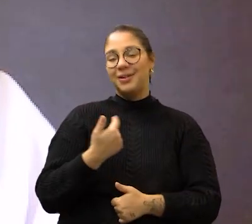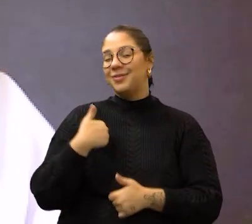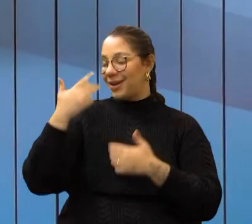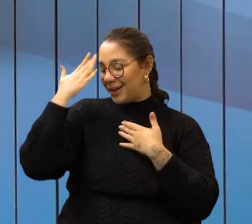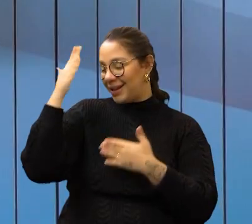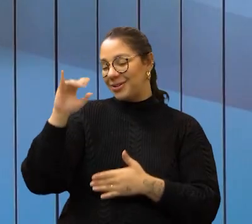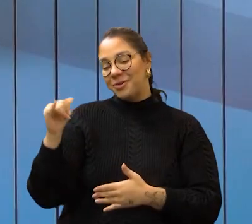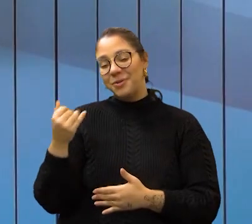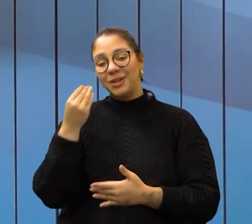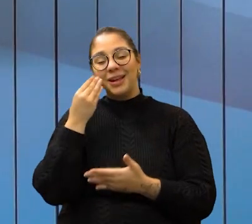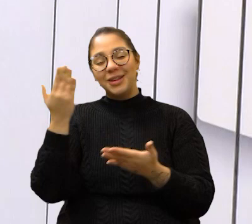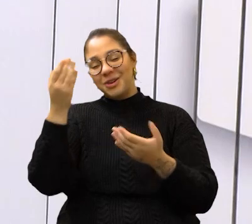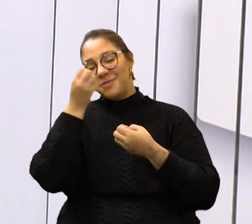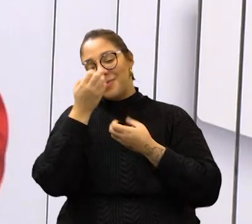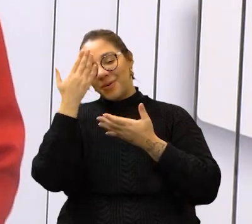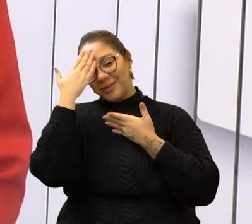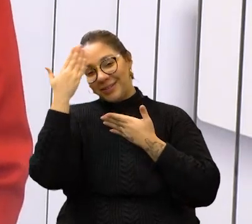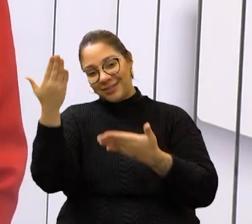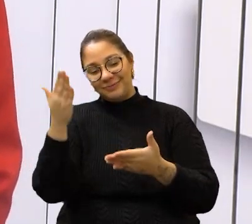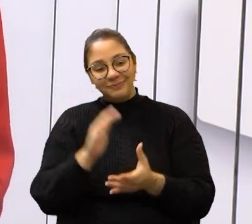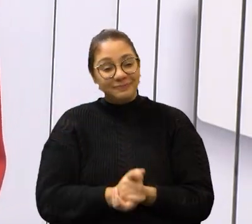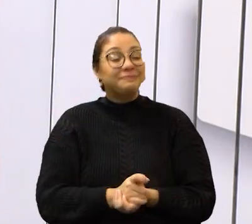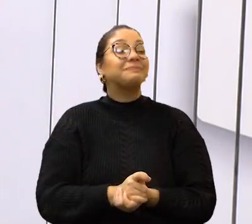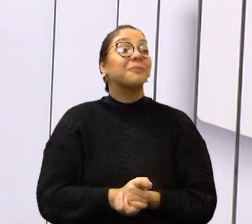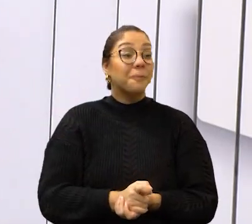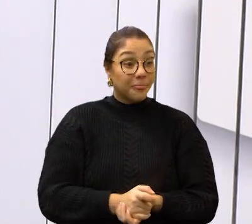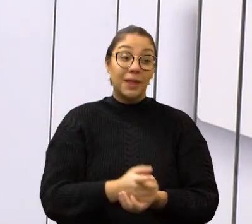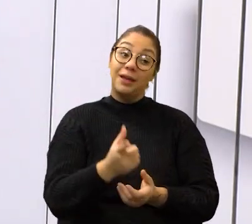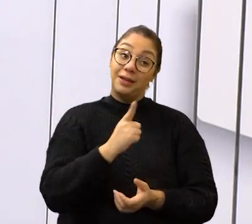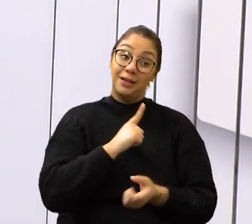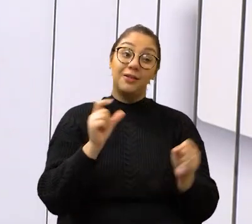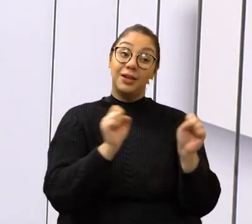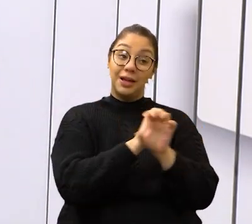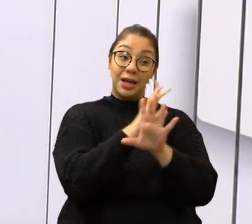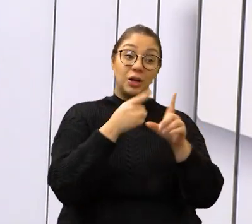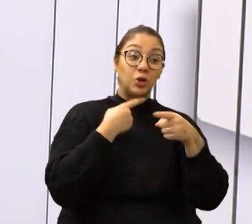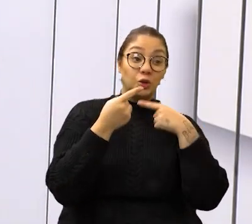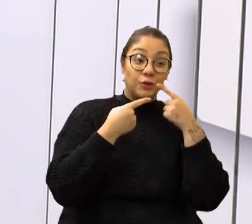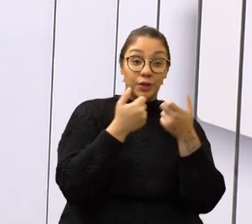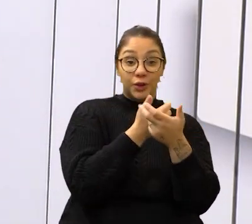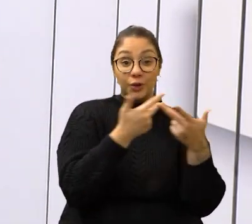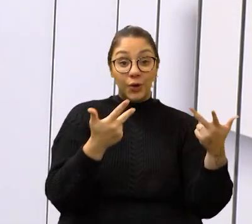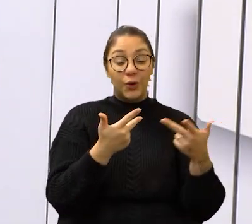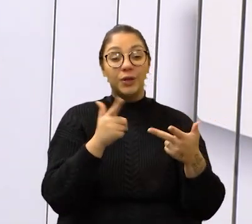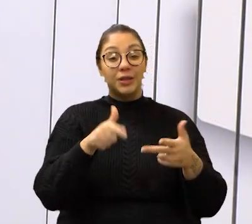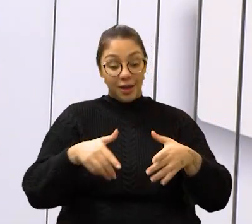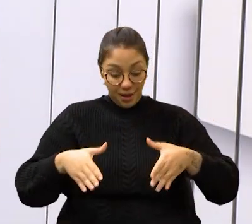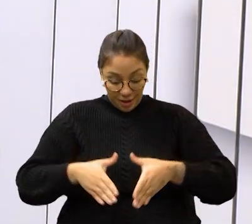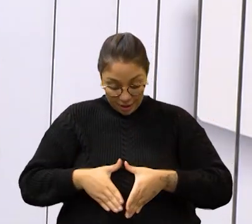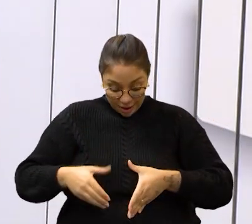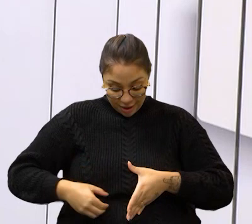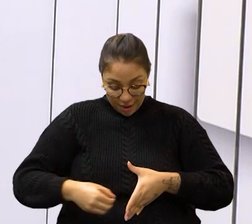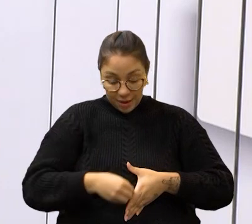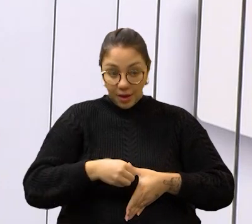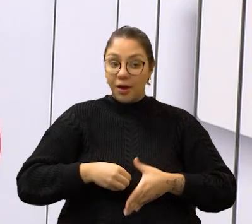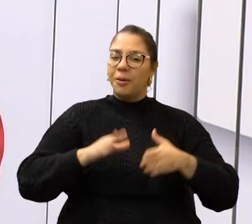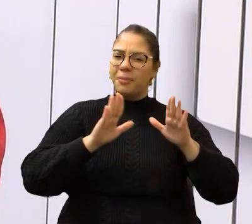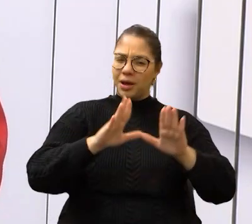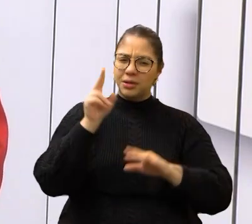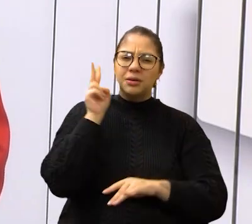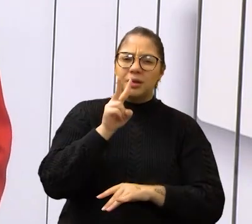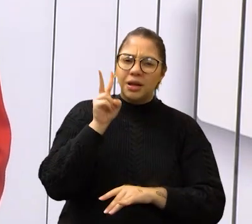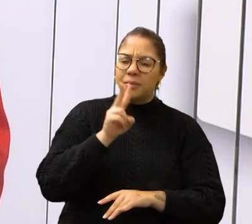dia. É isso, gente. Nós conseguimos esclarecer algumas dúvidas sobre miomas uterinos. Mas lembre-se,